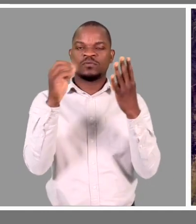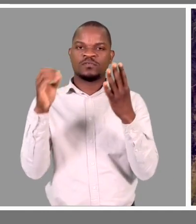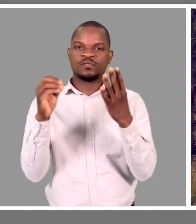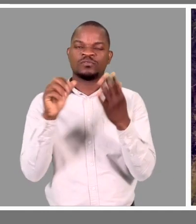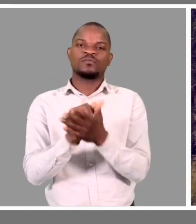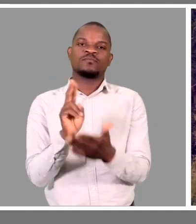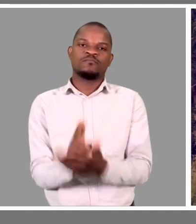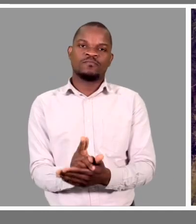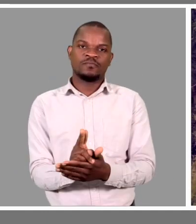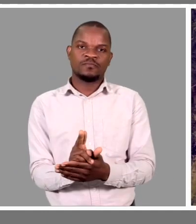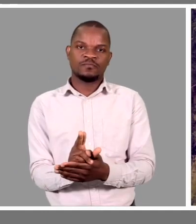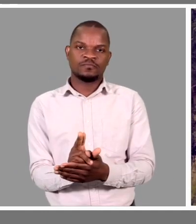de 2.900 alunos.